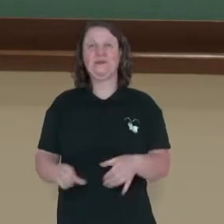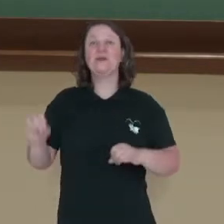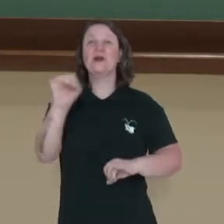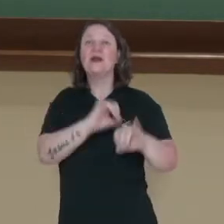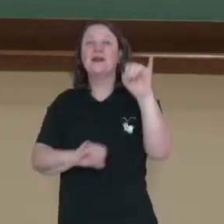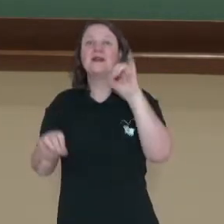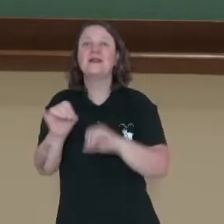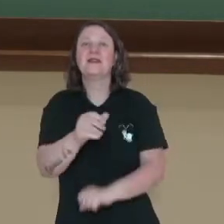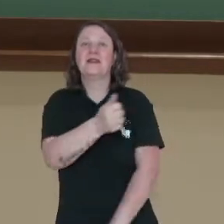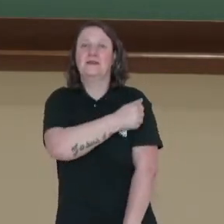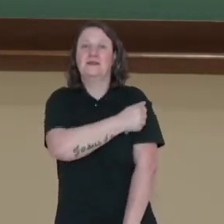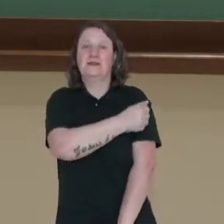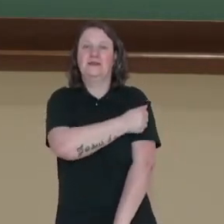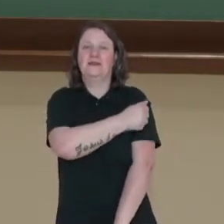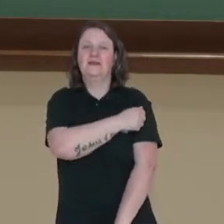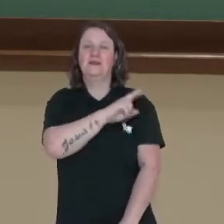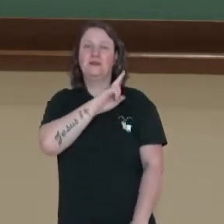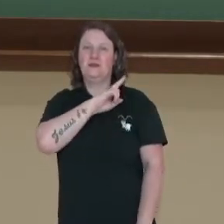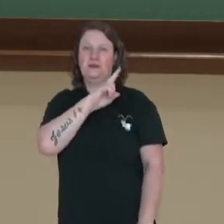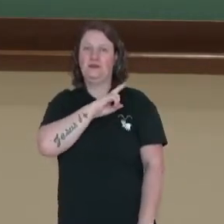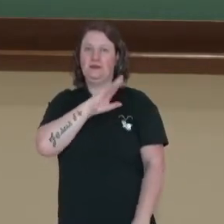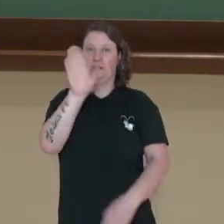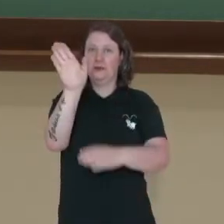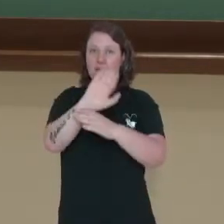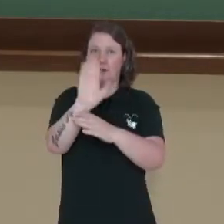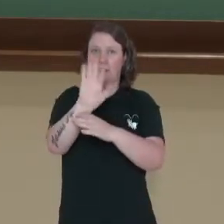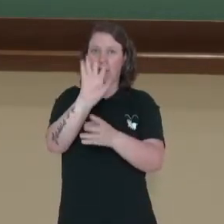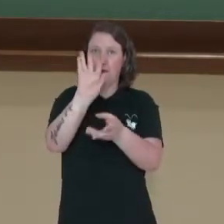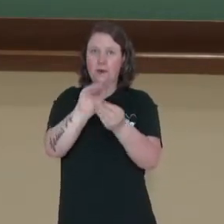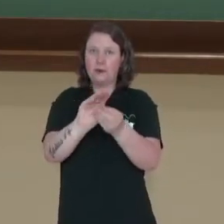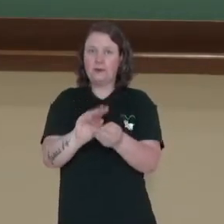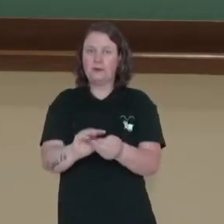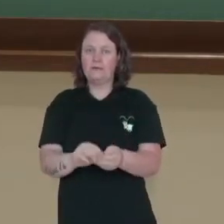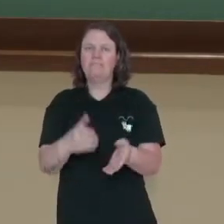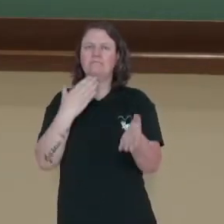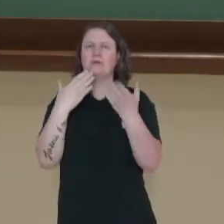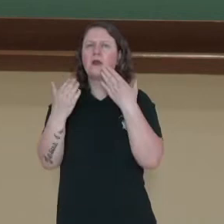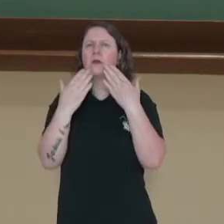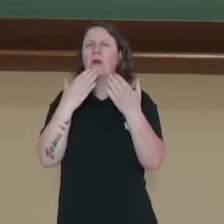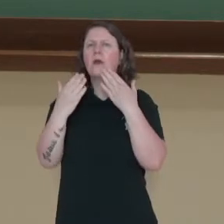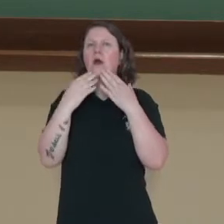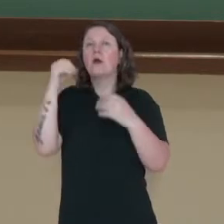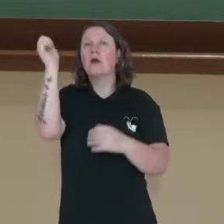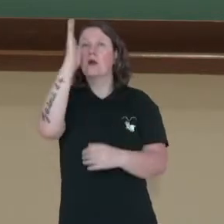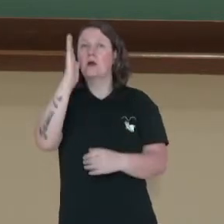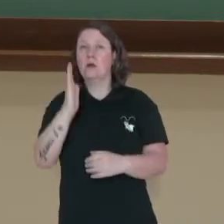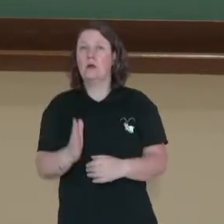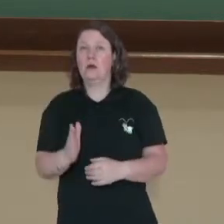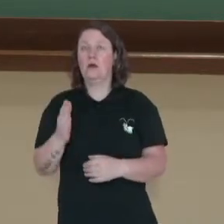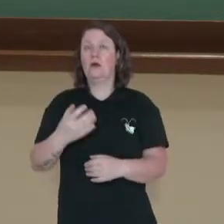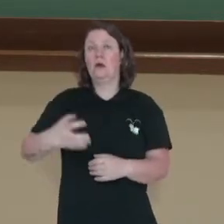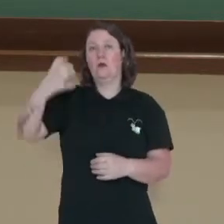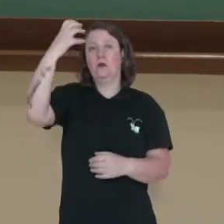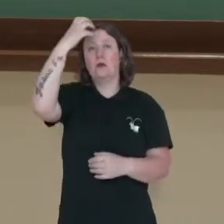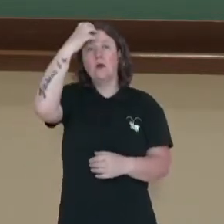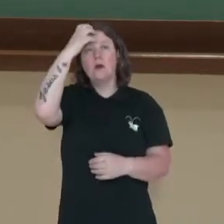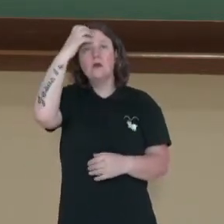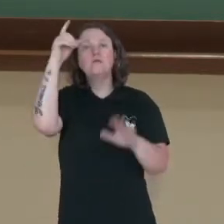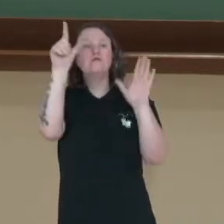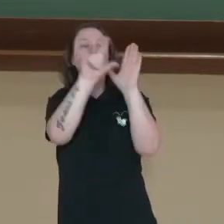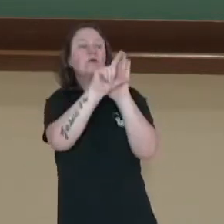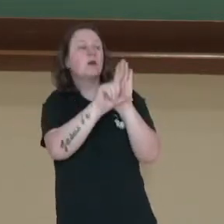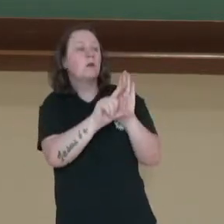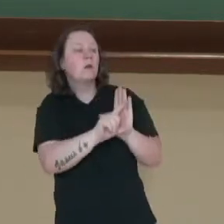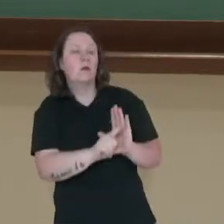Olá, estudantes da segunda série. Neste vídeo, vamos falar sobre Brasil Império, as leis de terras e